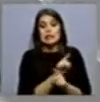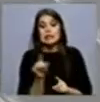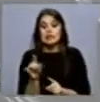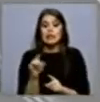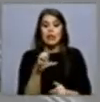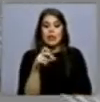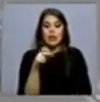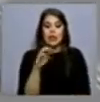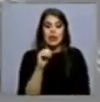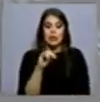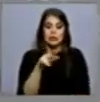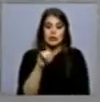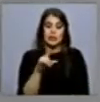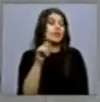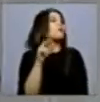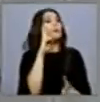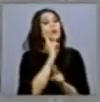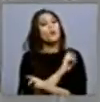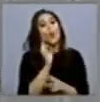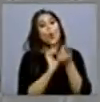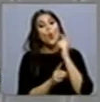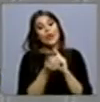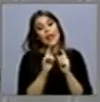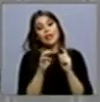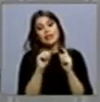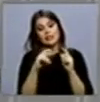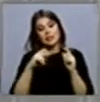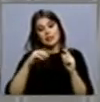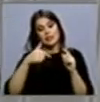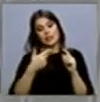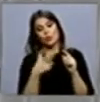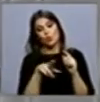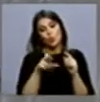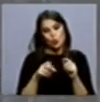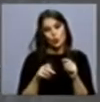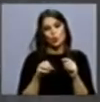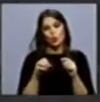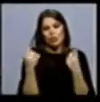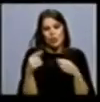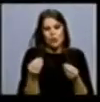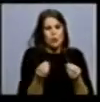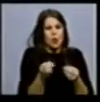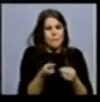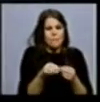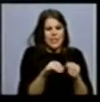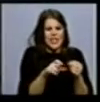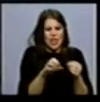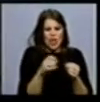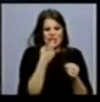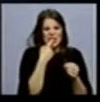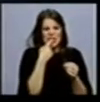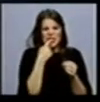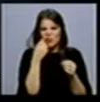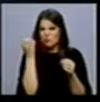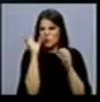Cassini também descobriu que Saturno é constantemente bombardeado por micrometeoritos que têm origem